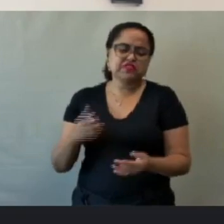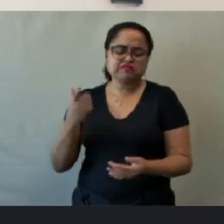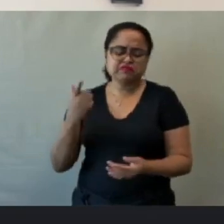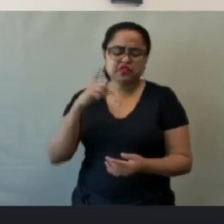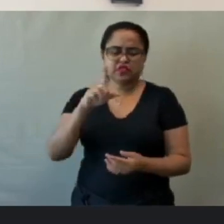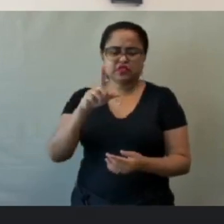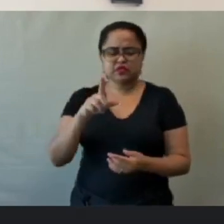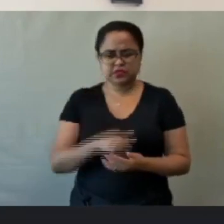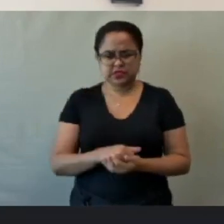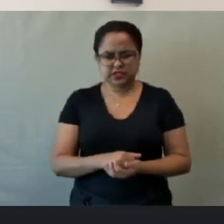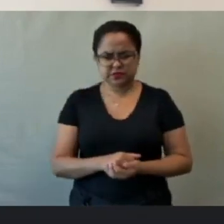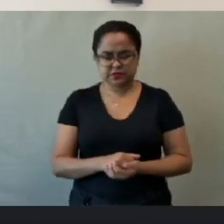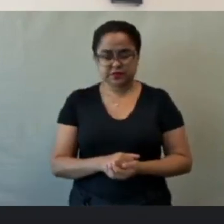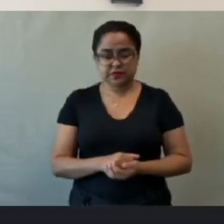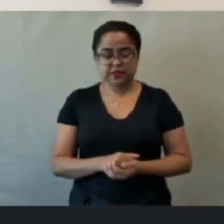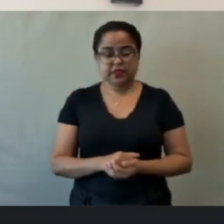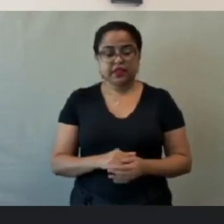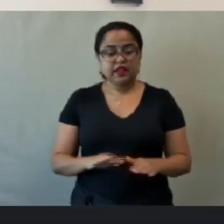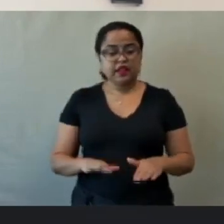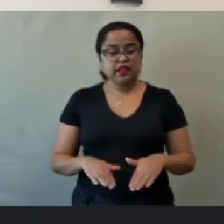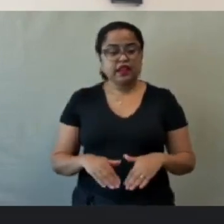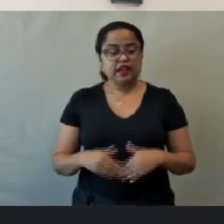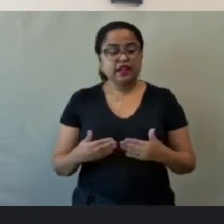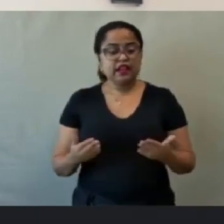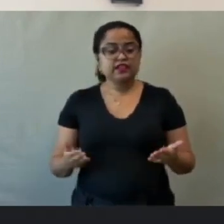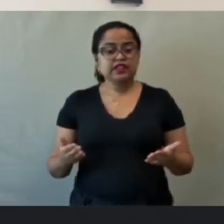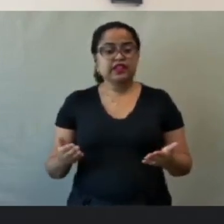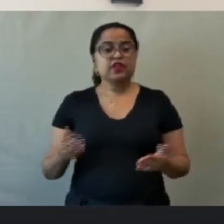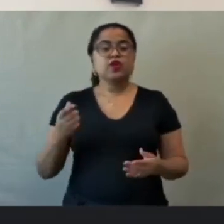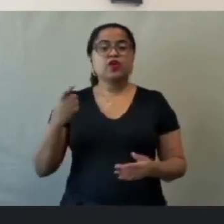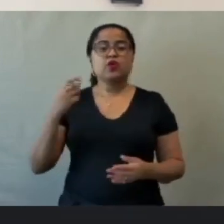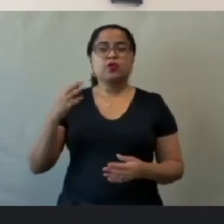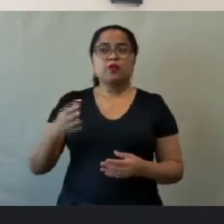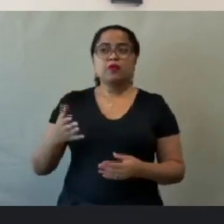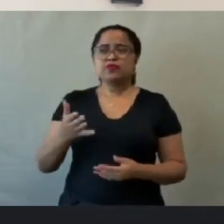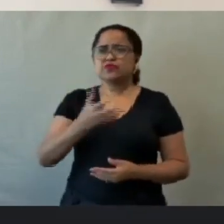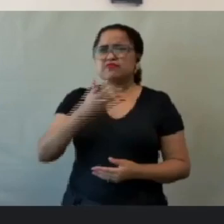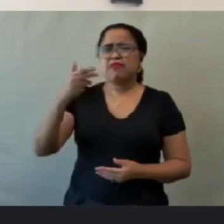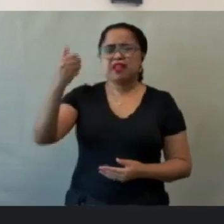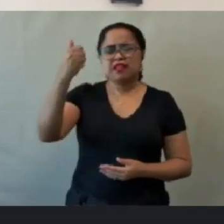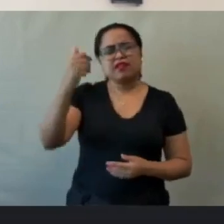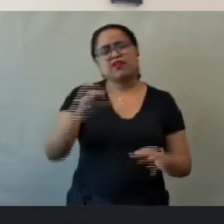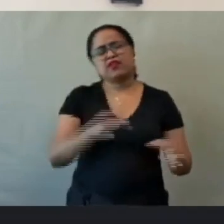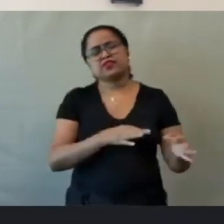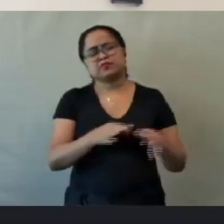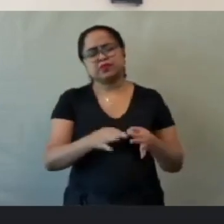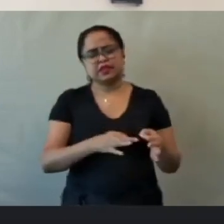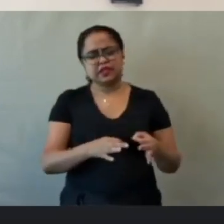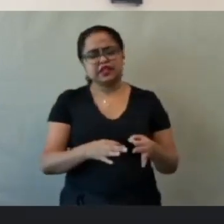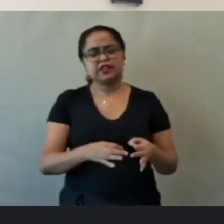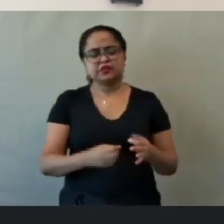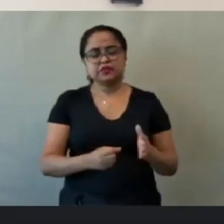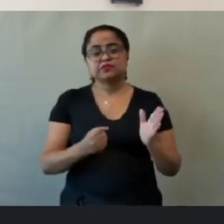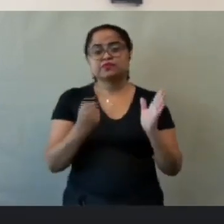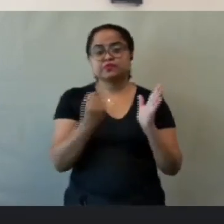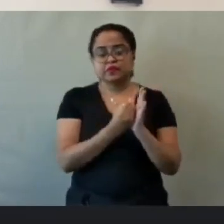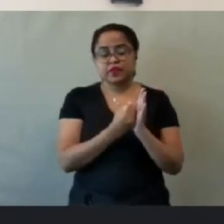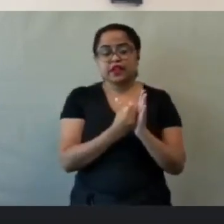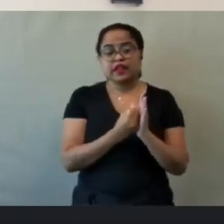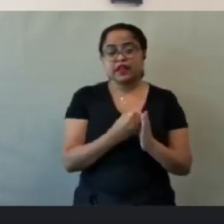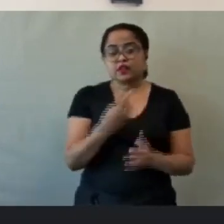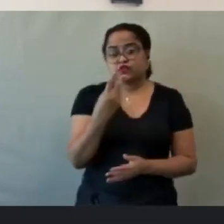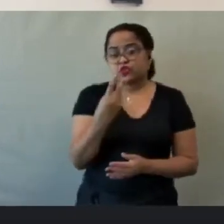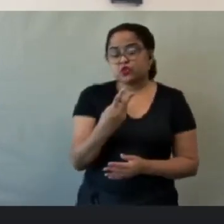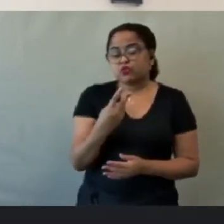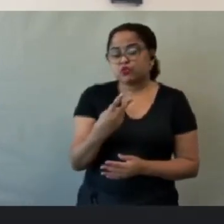dos melhores planos, plano nacional que a gente conseguiu construir, né, e aí a gente precisa registrar que ainda é o segundo Plano Nacional de